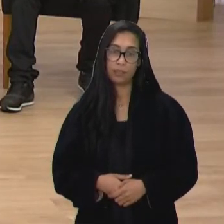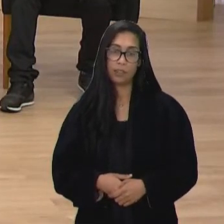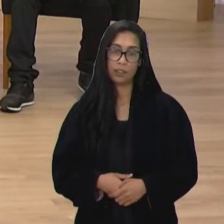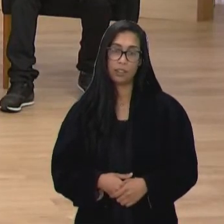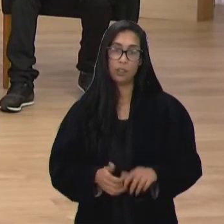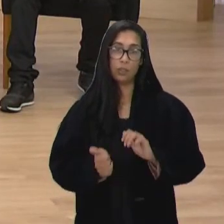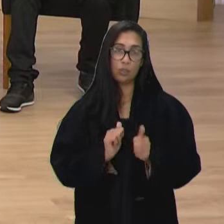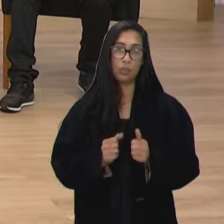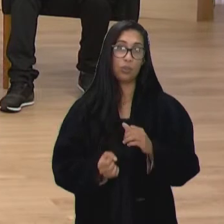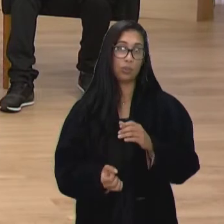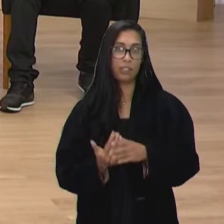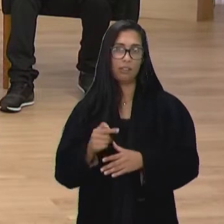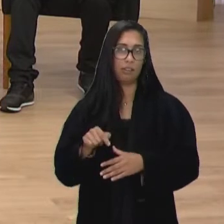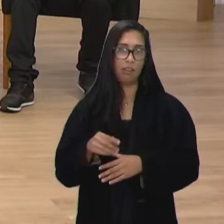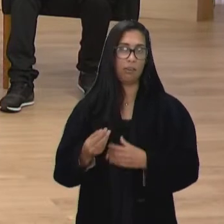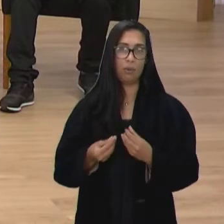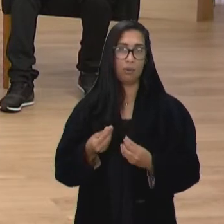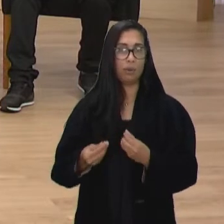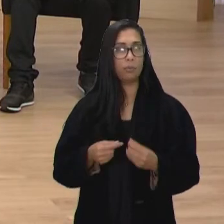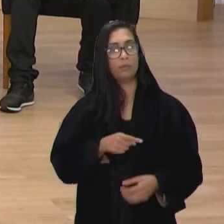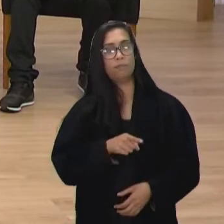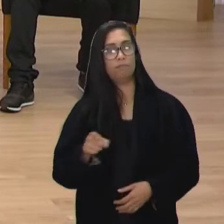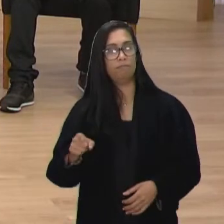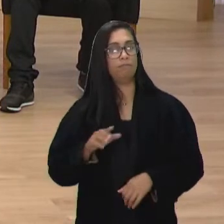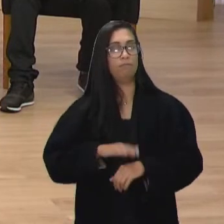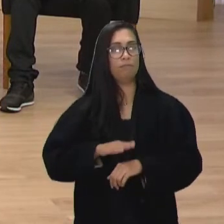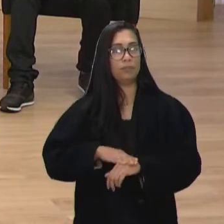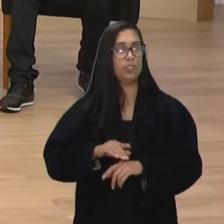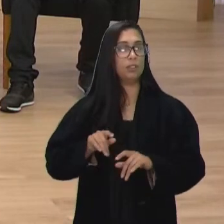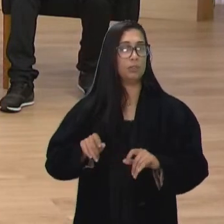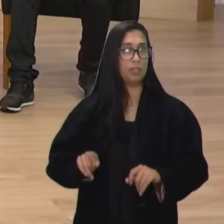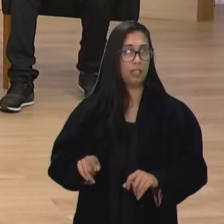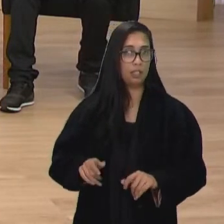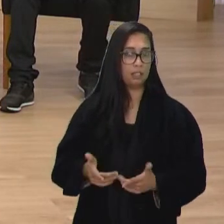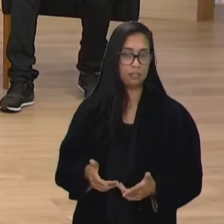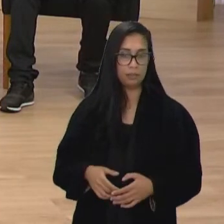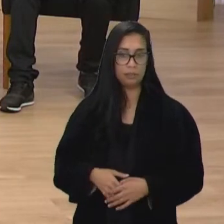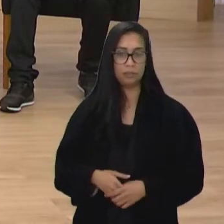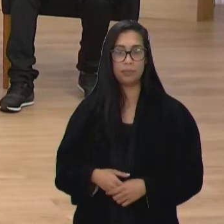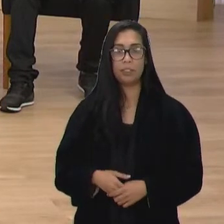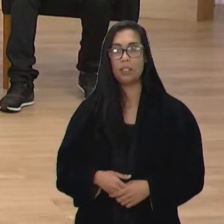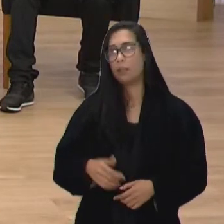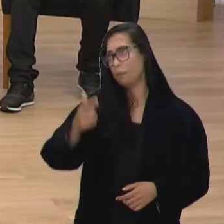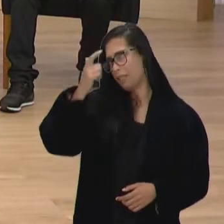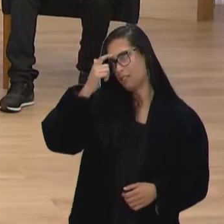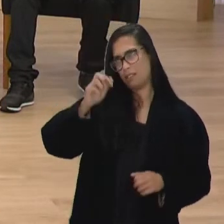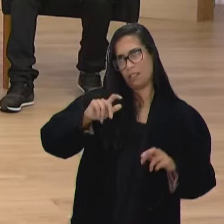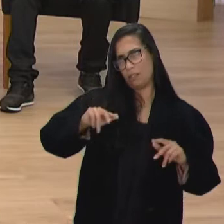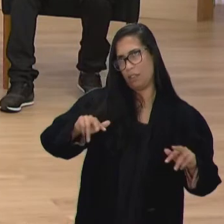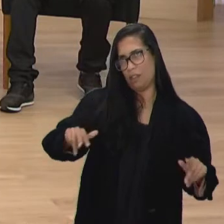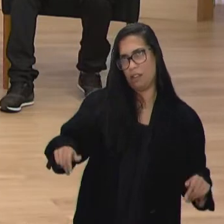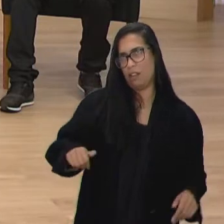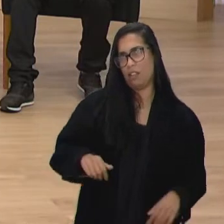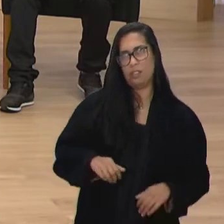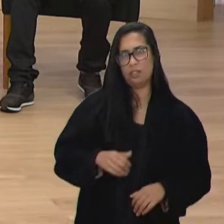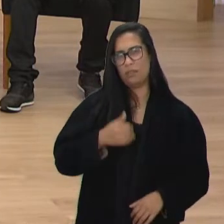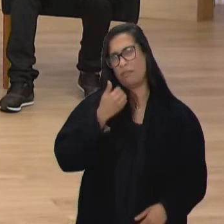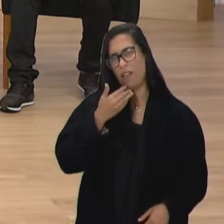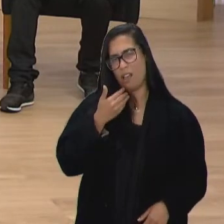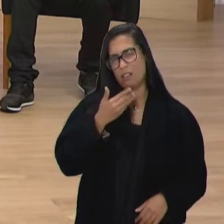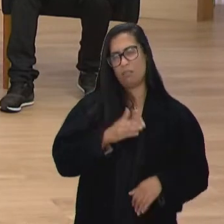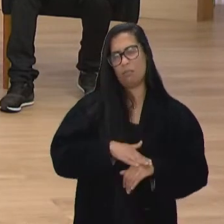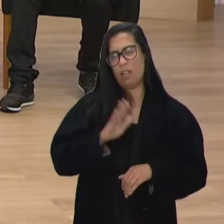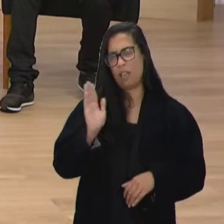ciclo de Sternberg? Vocês tiveram que utilizar, começaram a pensar nas etapas, inclusive, vou colocar na tela as etapas. Foi até mais fácil